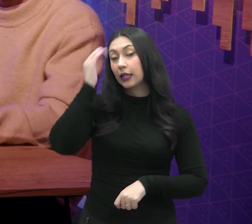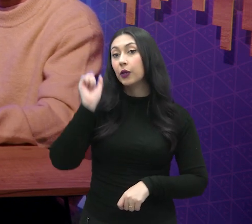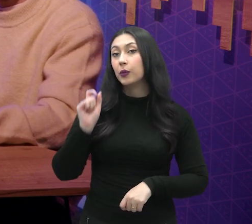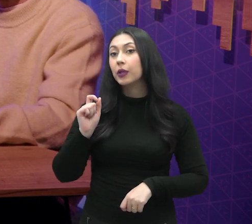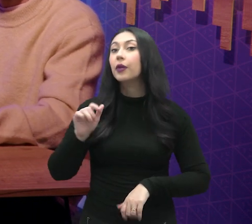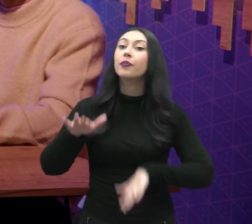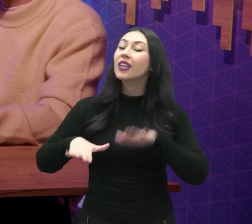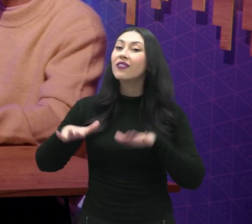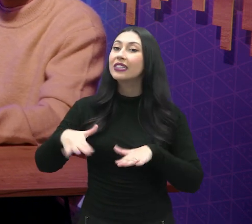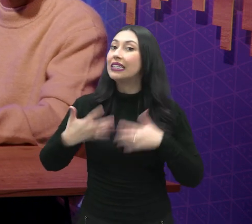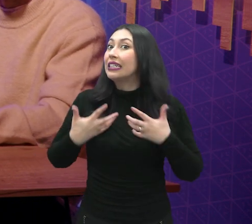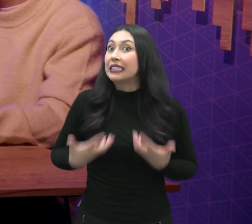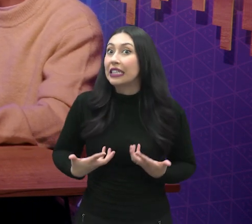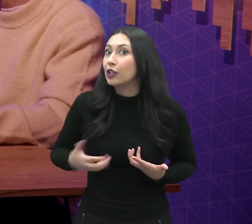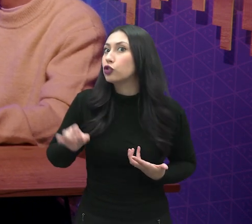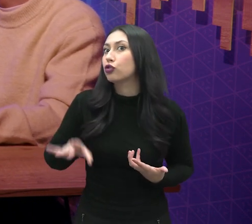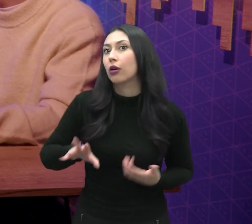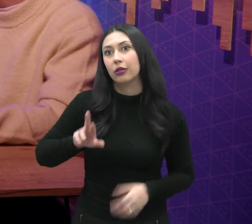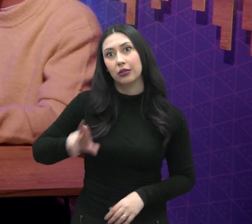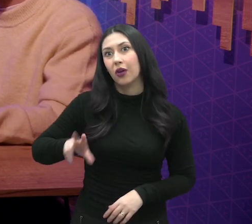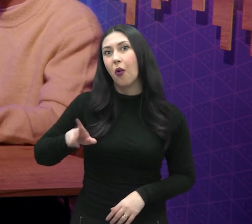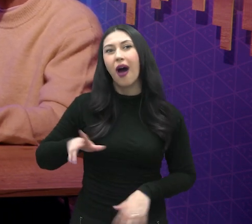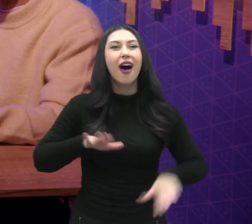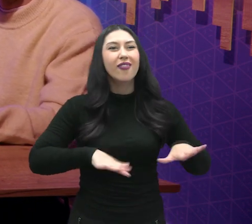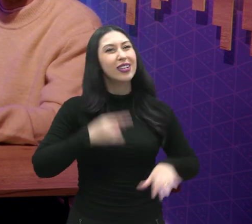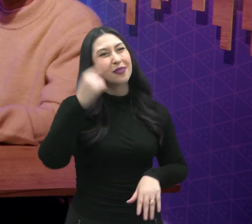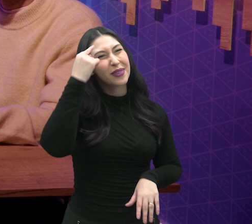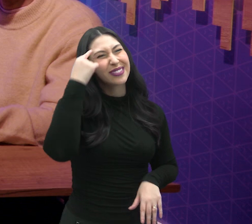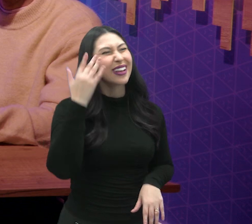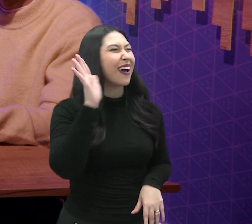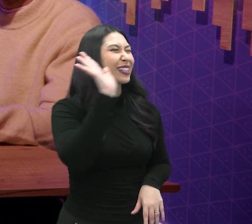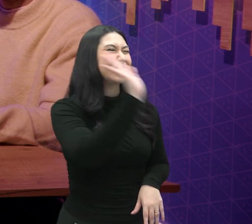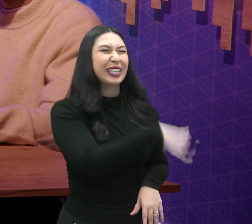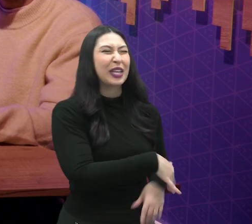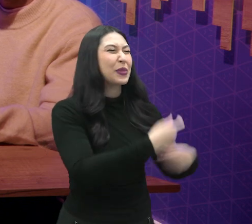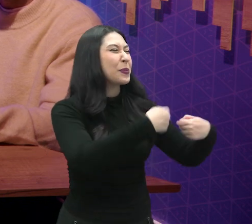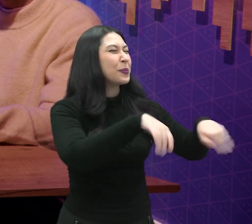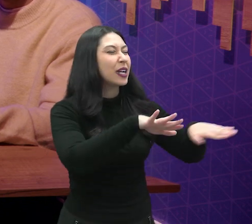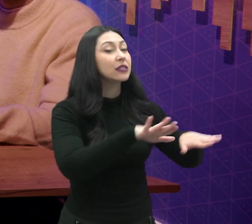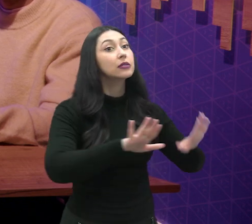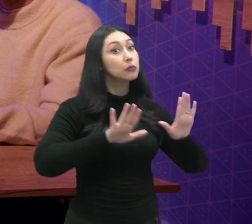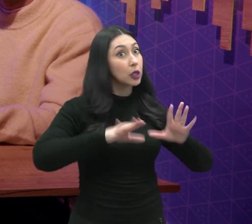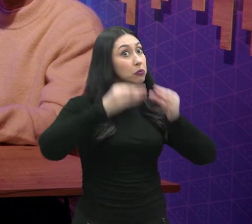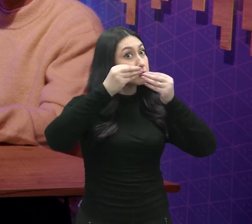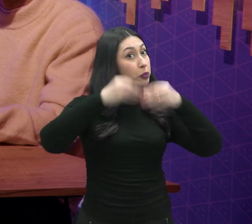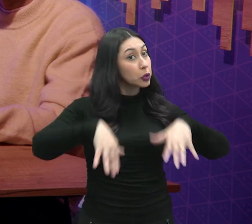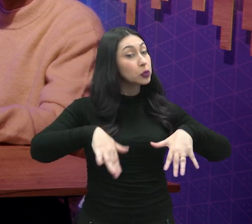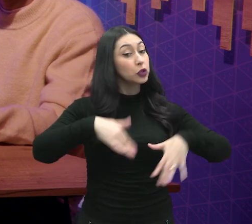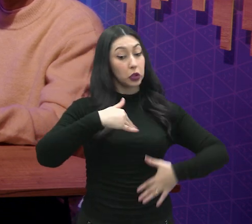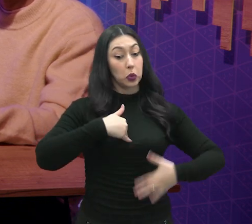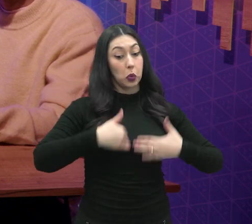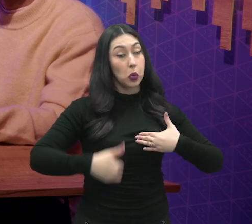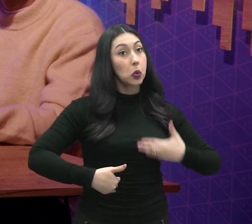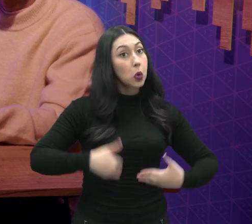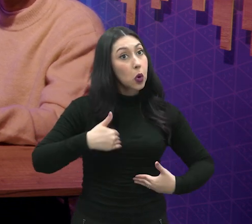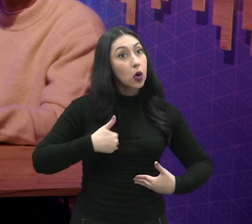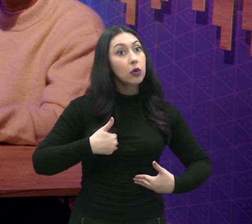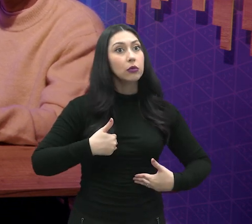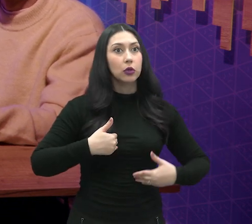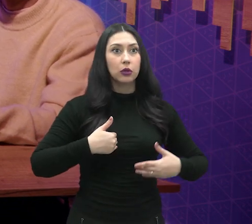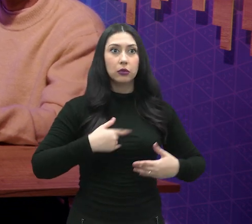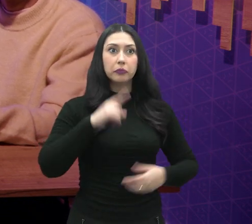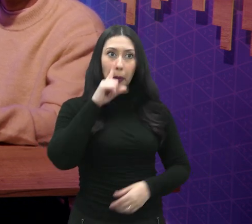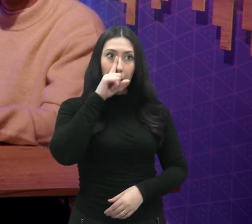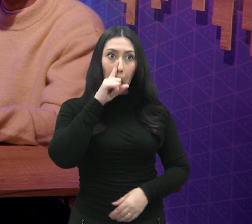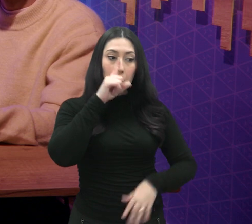seguinte, que às vezes a gente acha que é só cansaço, mas não é. Que é bobeira, né? Mas na verdade isso pode afetar muito o nosso organismo, pode trazer